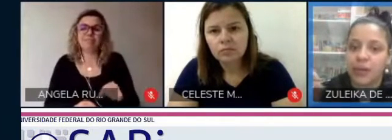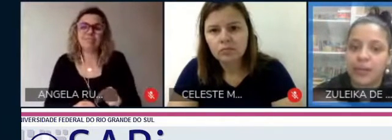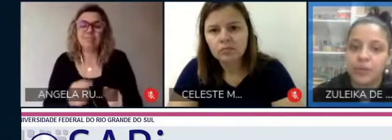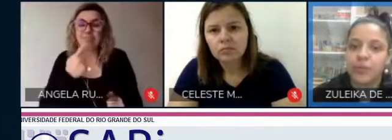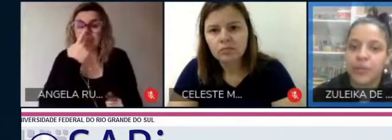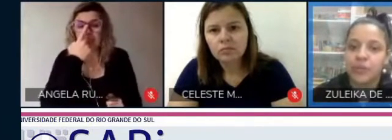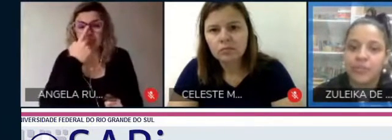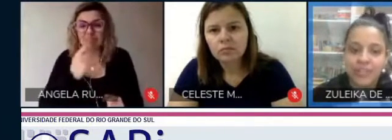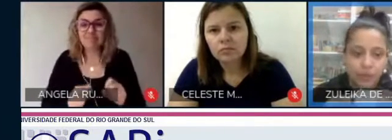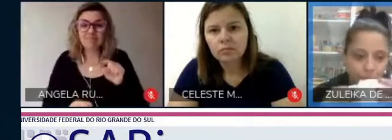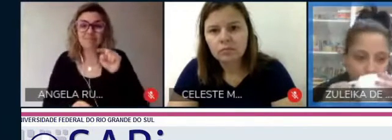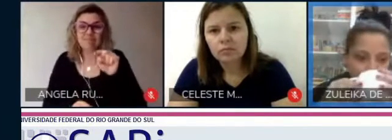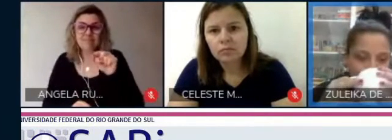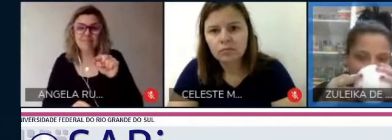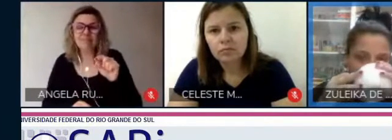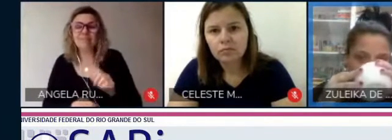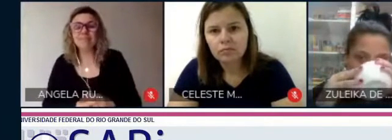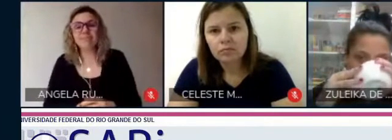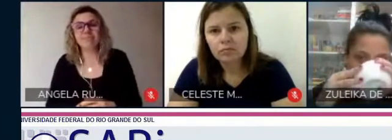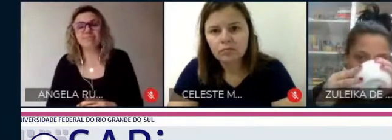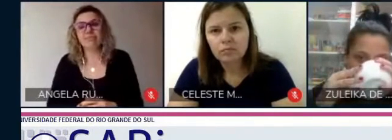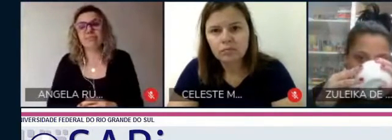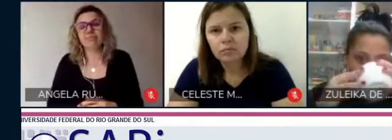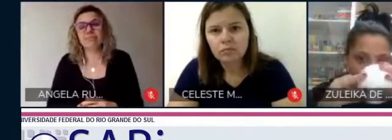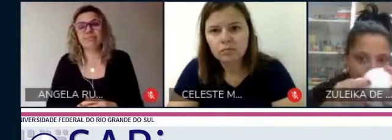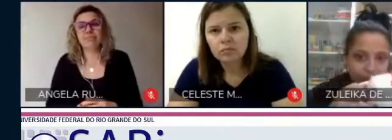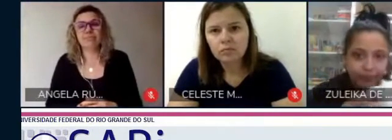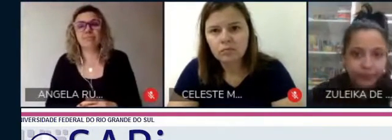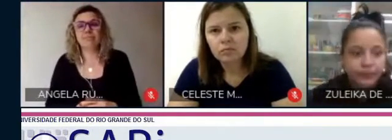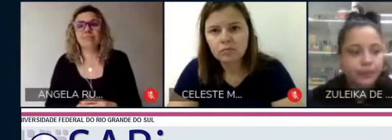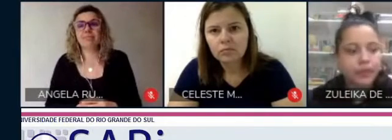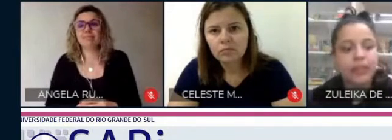partir do momento que eu clico no Renovação.